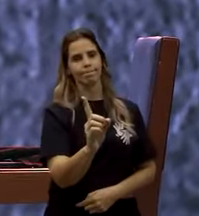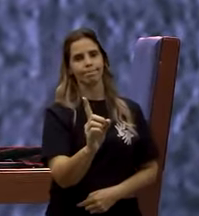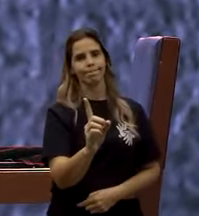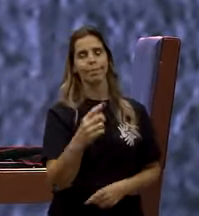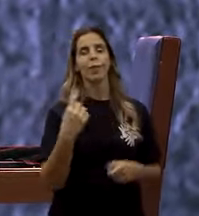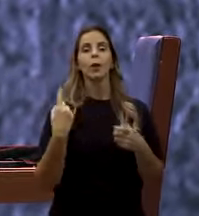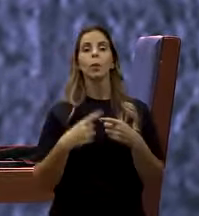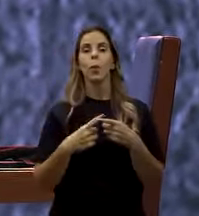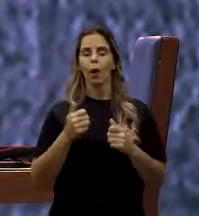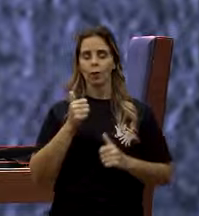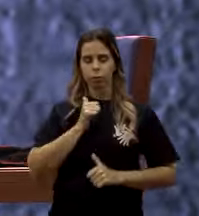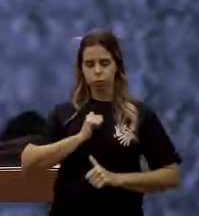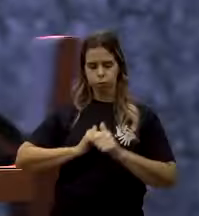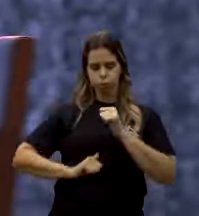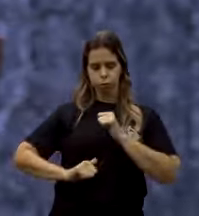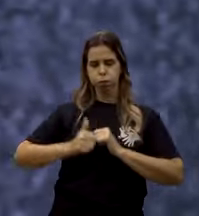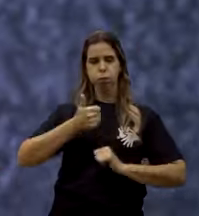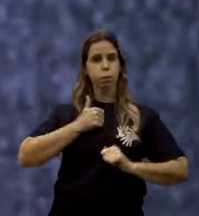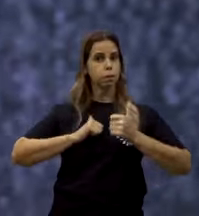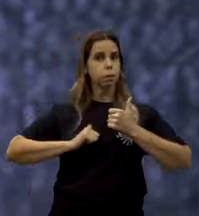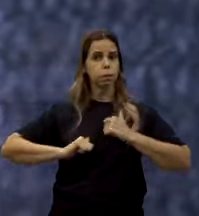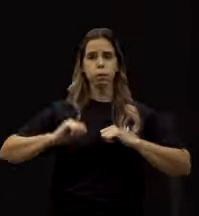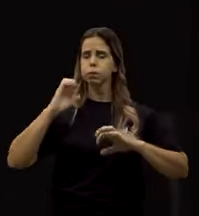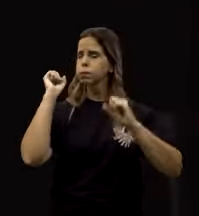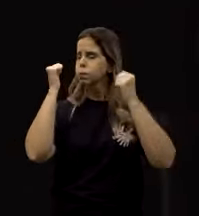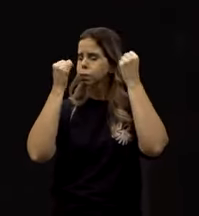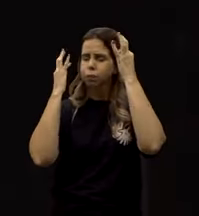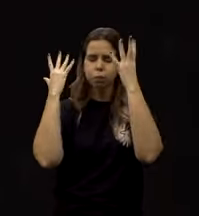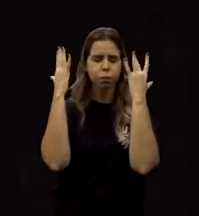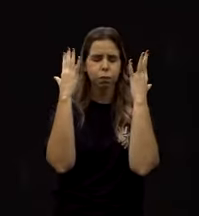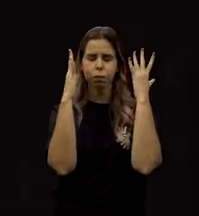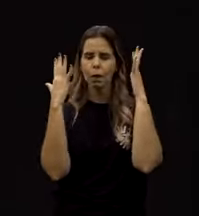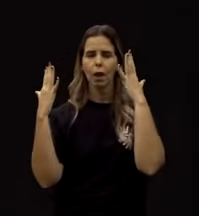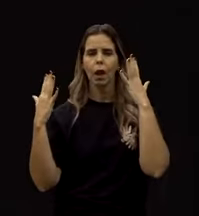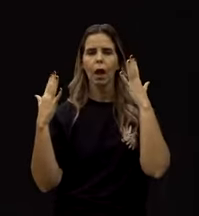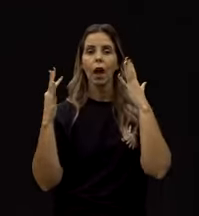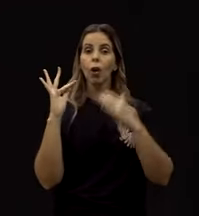sabe o que que é ansiedade é acúmulo de futuro